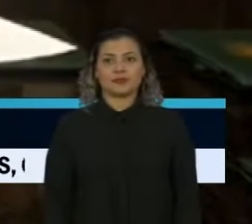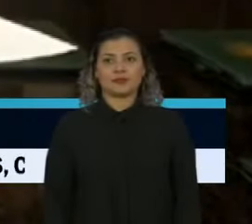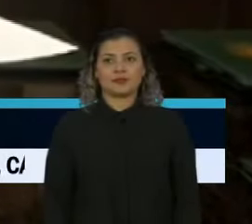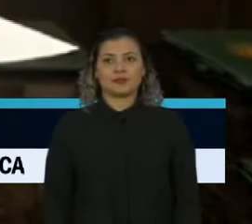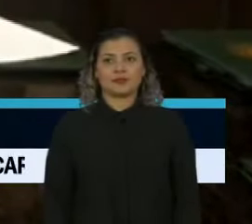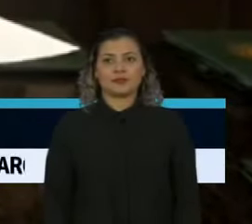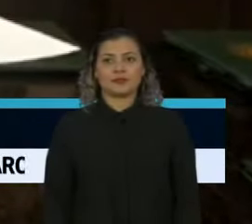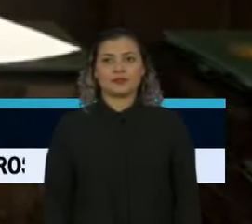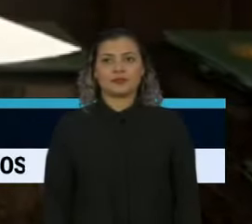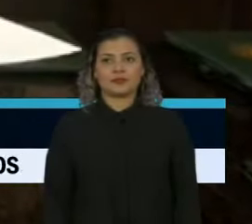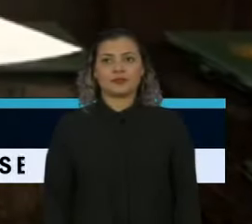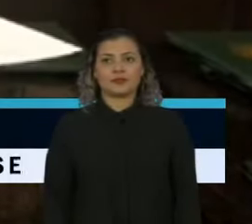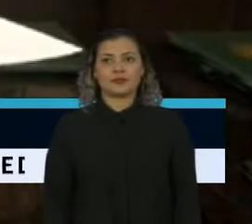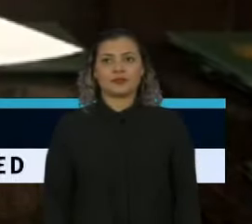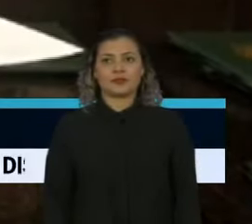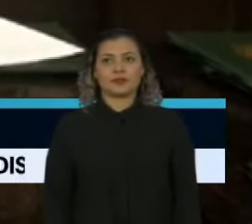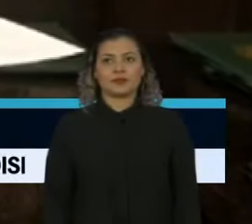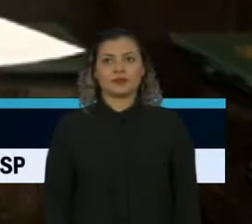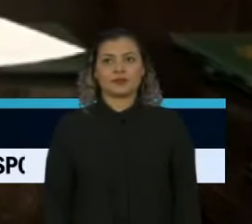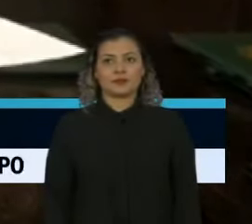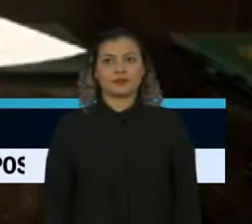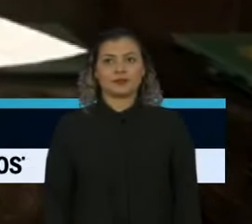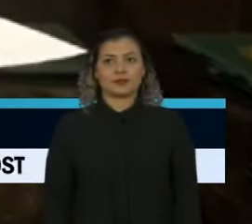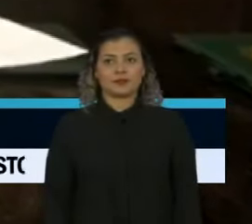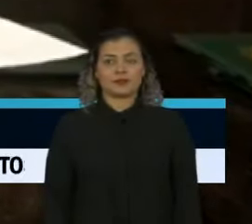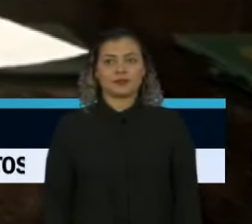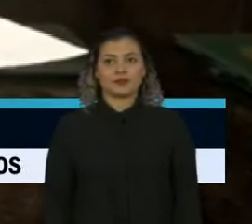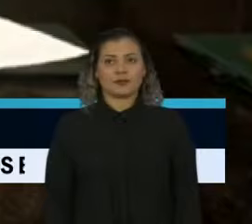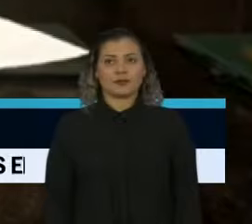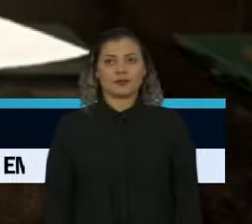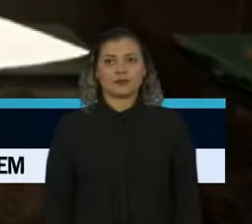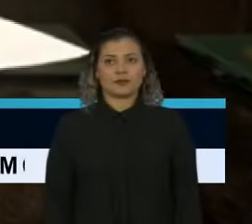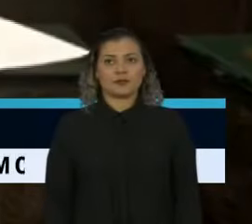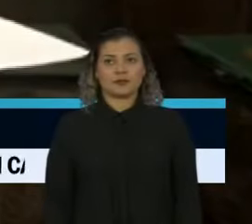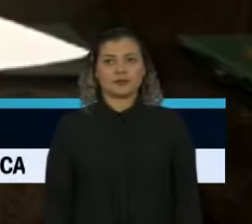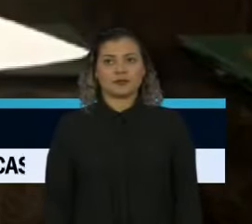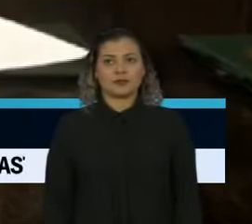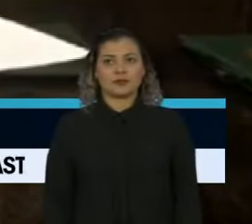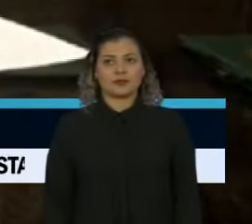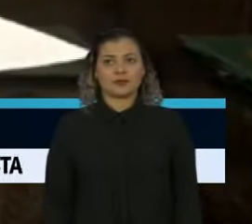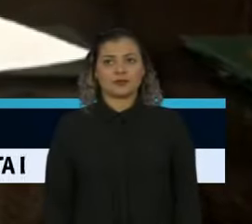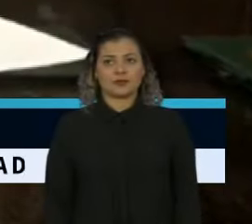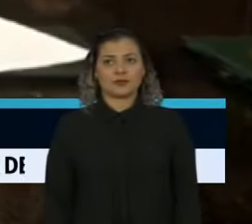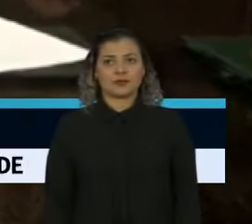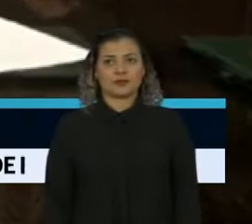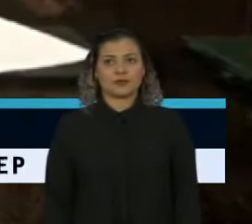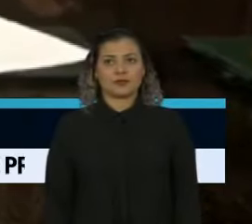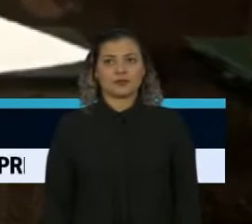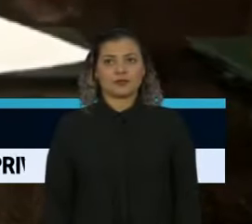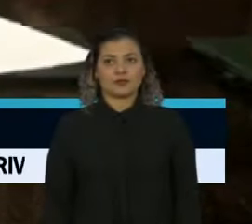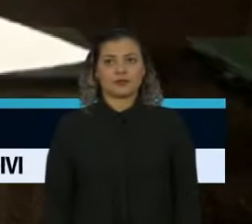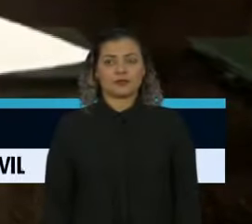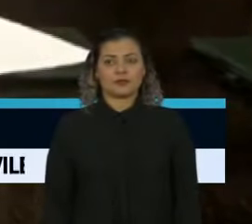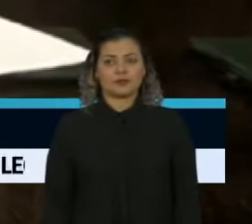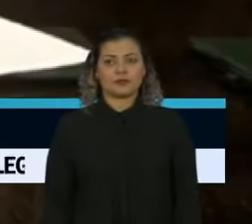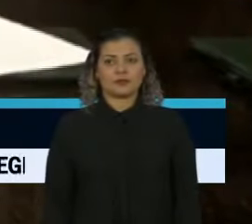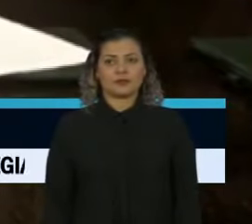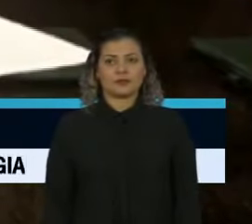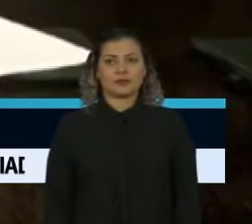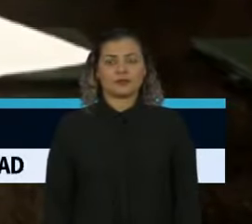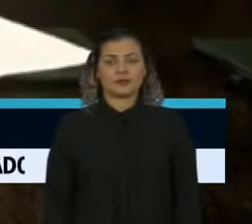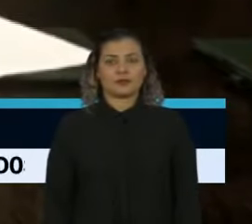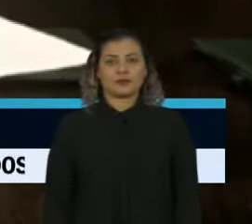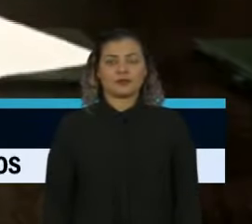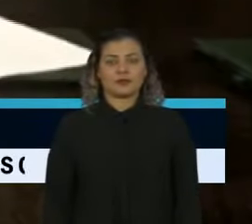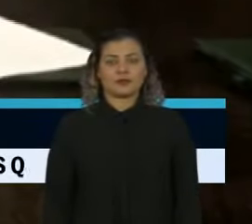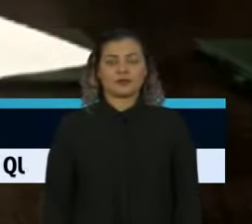bilhões de reais. Dá para furar mais 20? Eu falei, qual é a justificativa? Se for para vírus, não tem problema nenhum. Ah, mas entendemos que